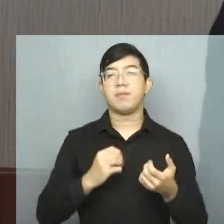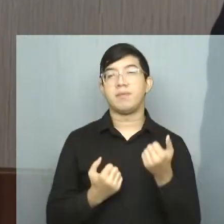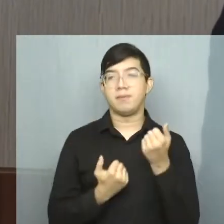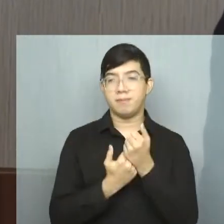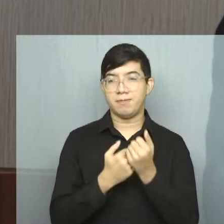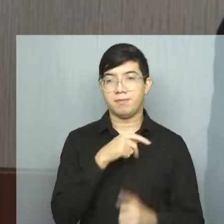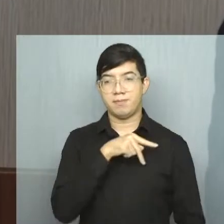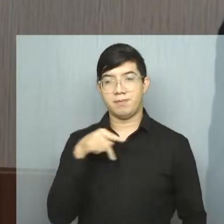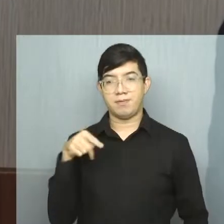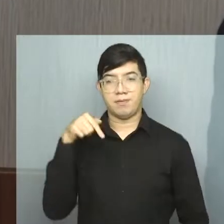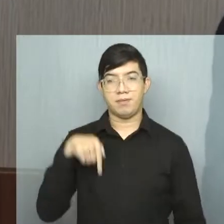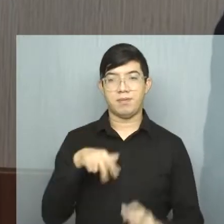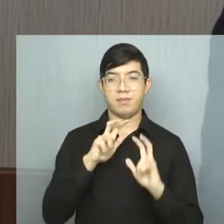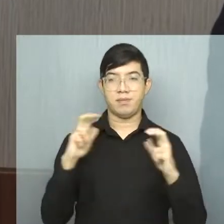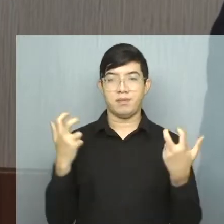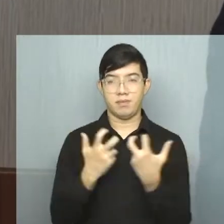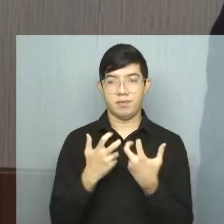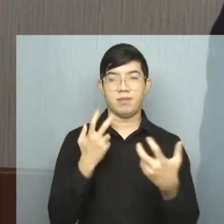vice-presidente da Câmara Municipal,